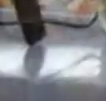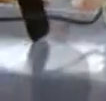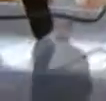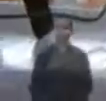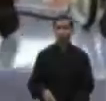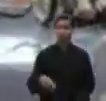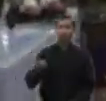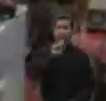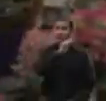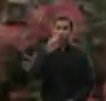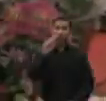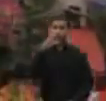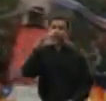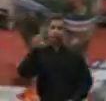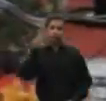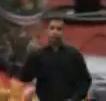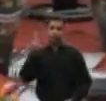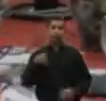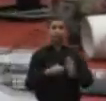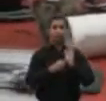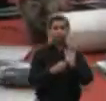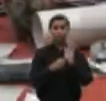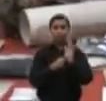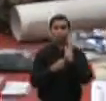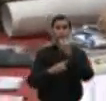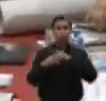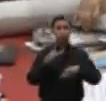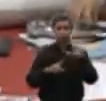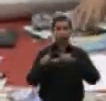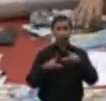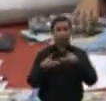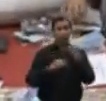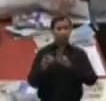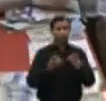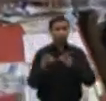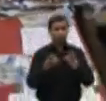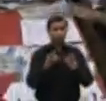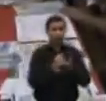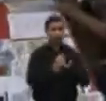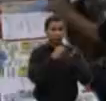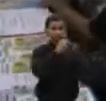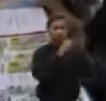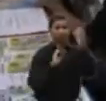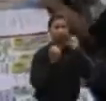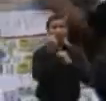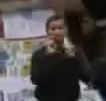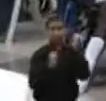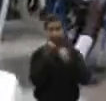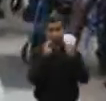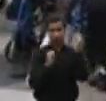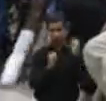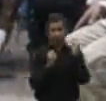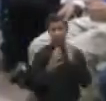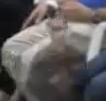Vocês nem imaginam o que a ACD está fazendo para reabilitar e encaminhar para o mercado seus pacientes com